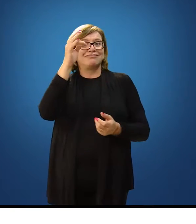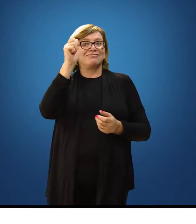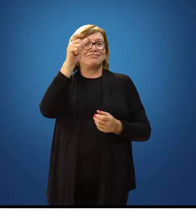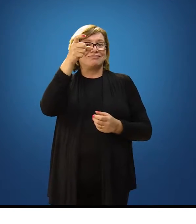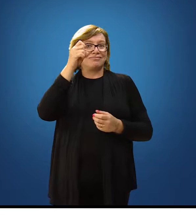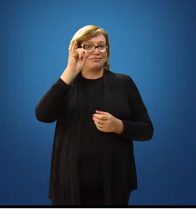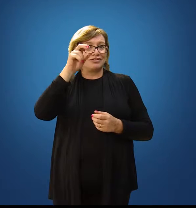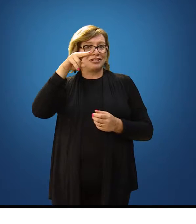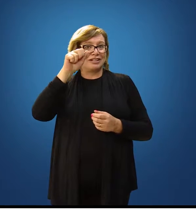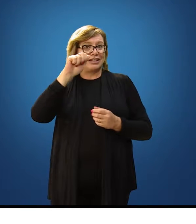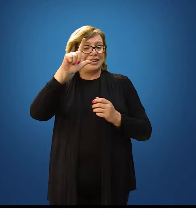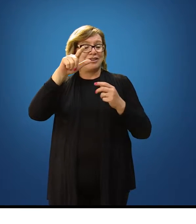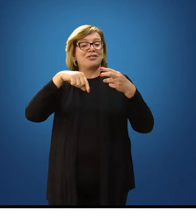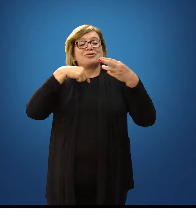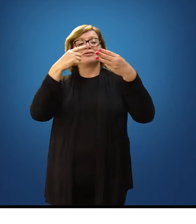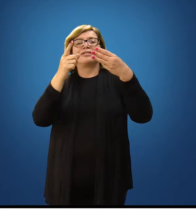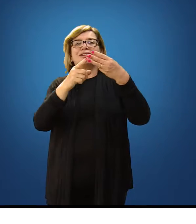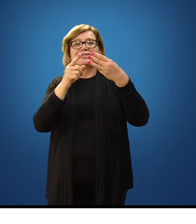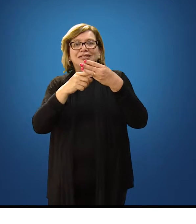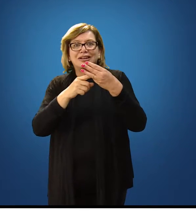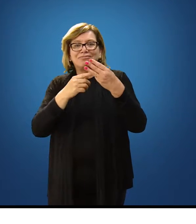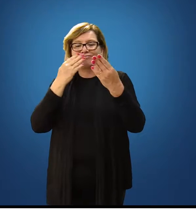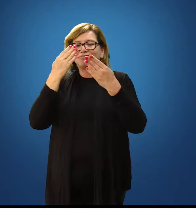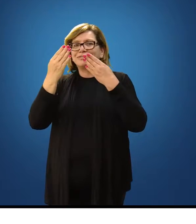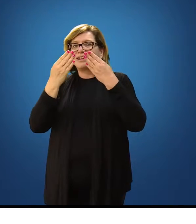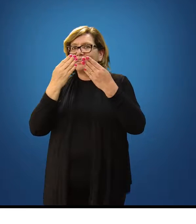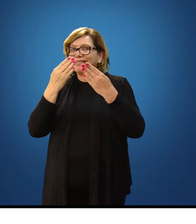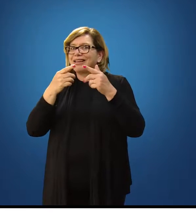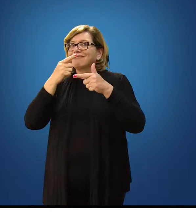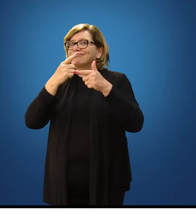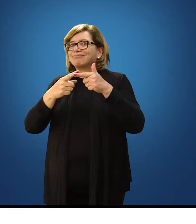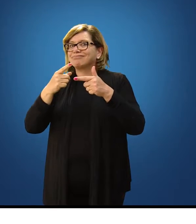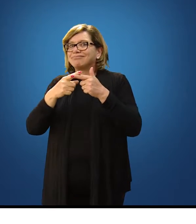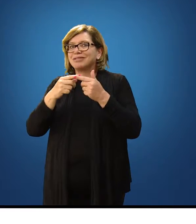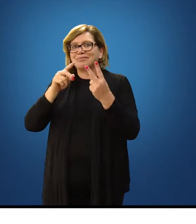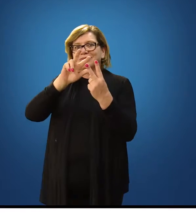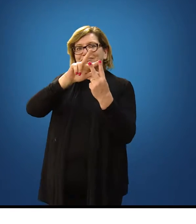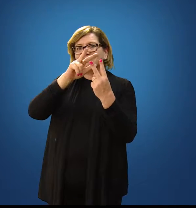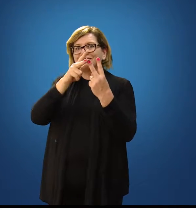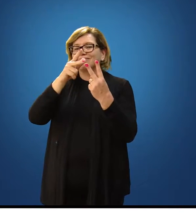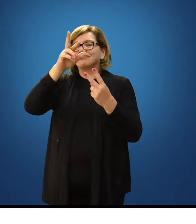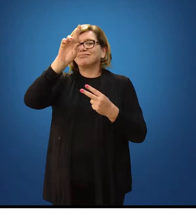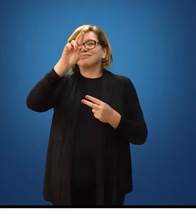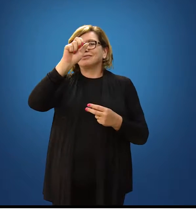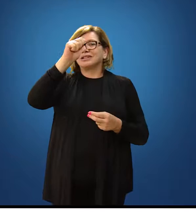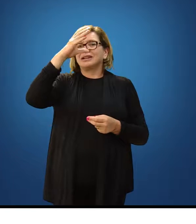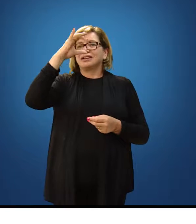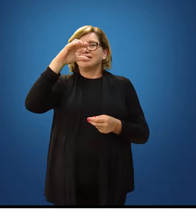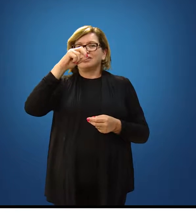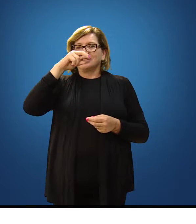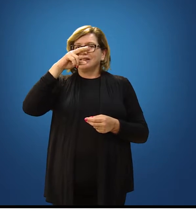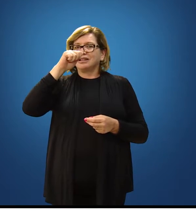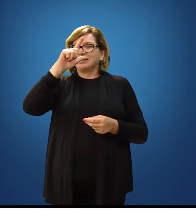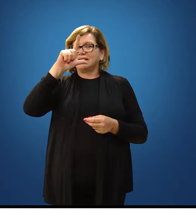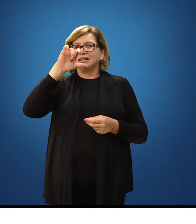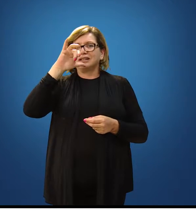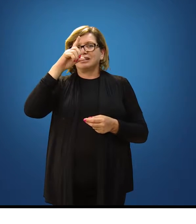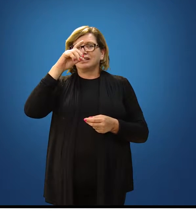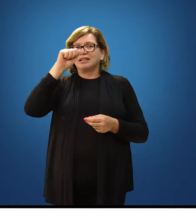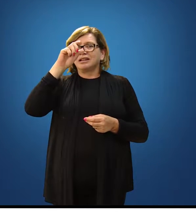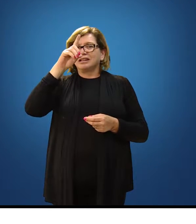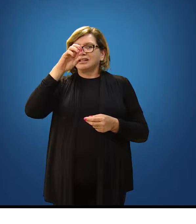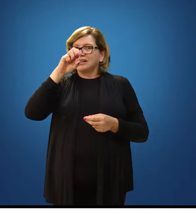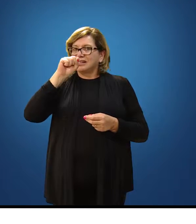é analisar a tensão entre racionalidade substantiva e instrumental na atividade de criação de porcos à solta nas